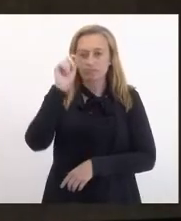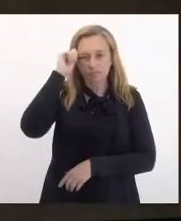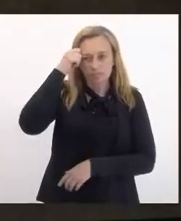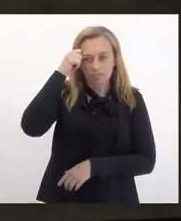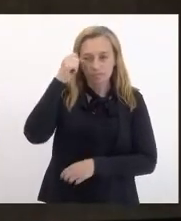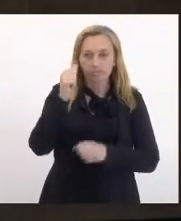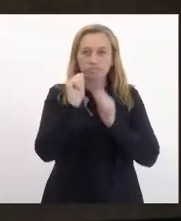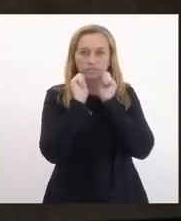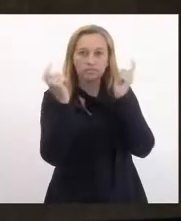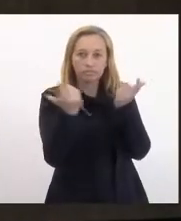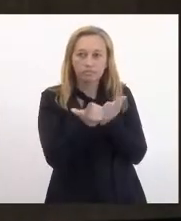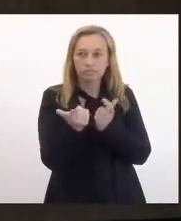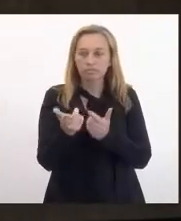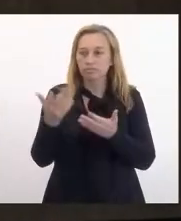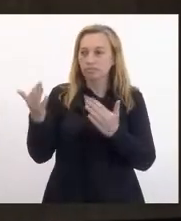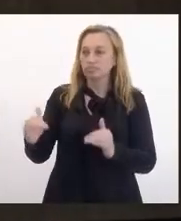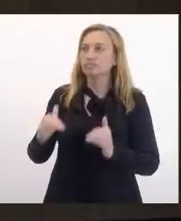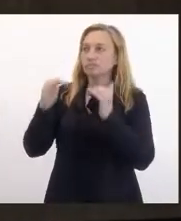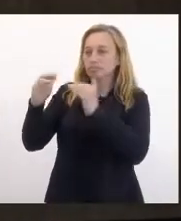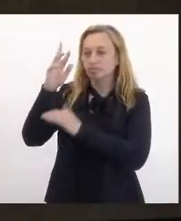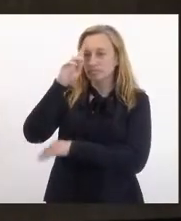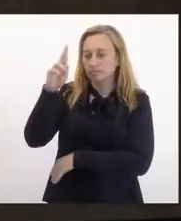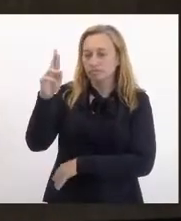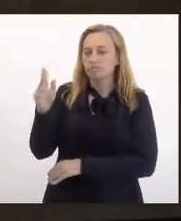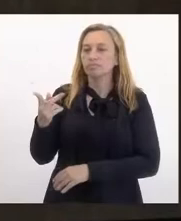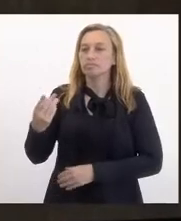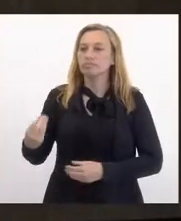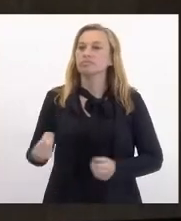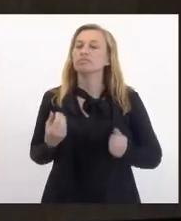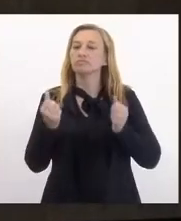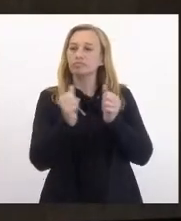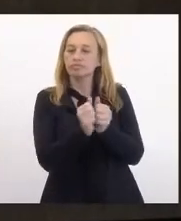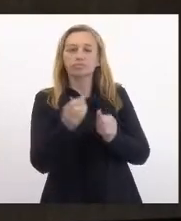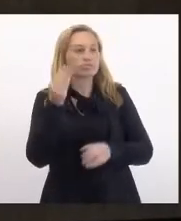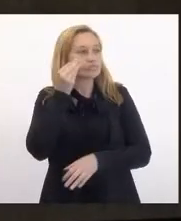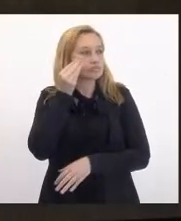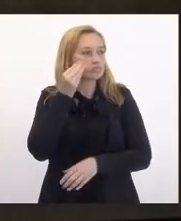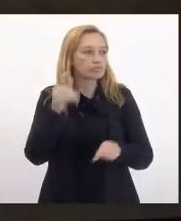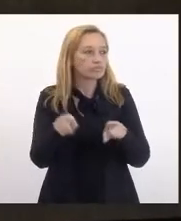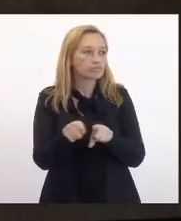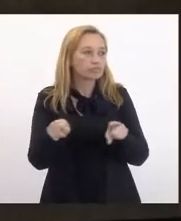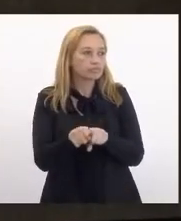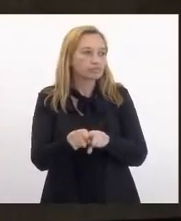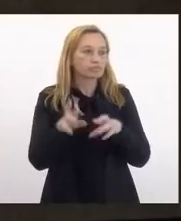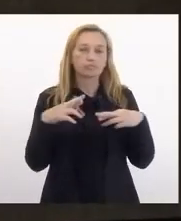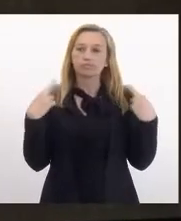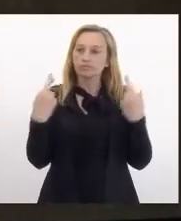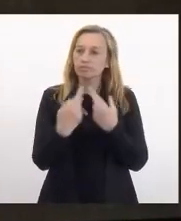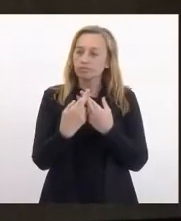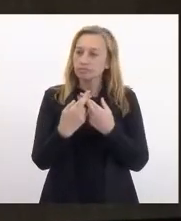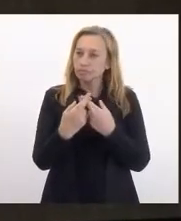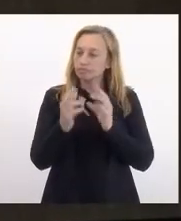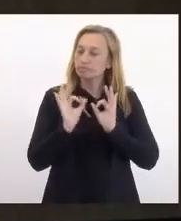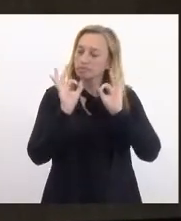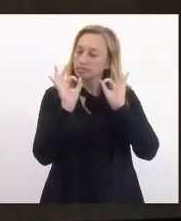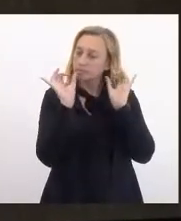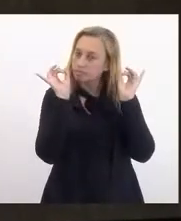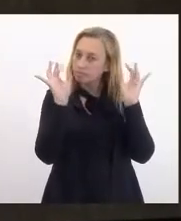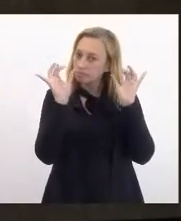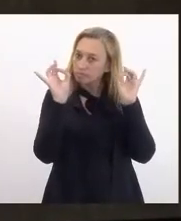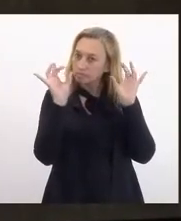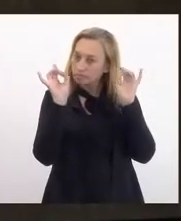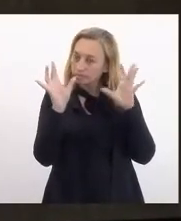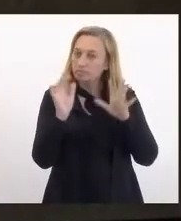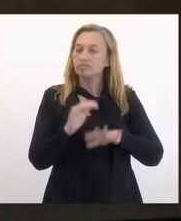Vossa Excelência participa, a Mônica Francisco, aqui presente, também participa. Essa vai ser uma sessão, é uma reunião ordinária, mas vai ser uma sessão especial,